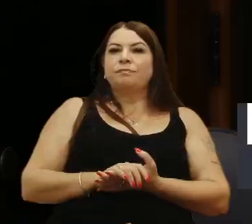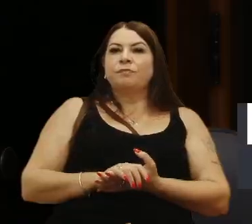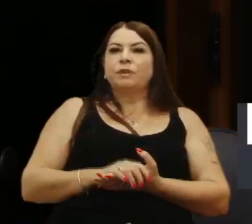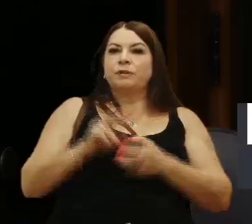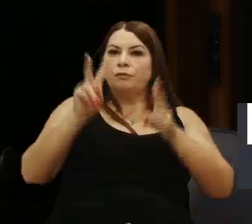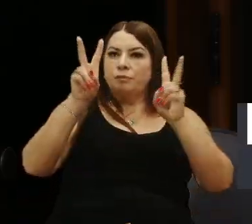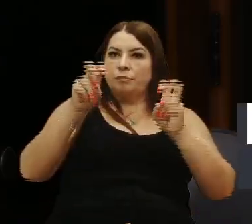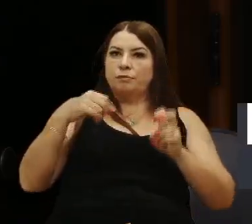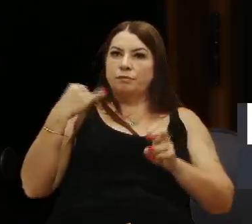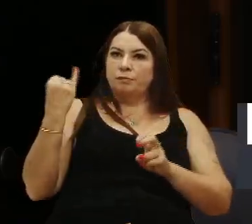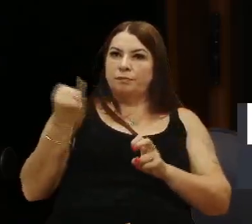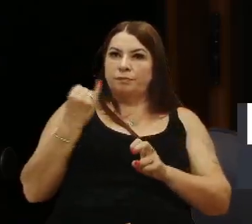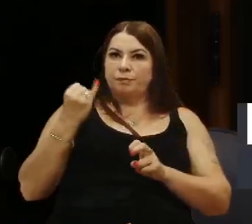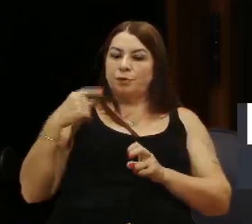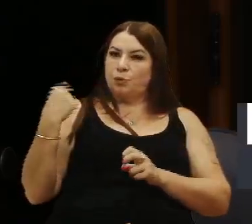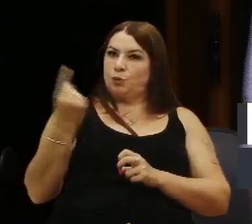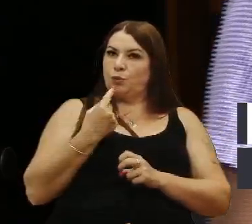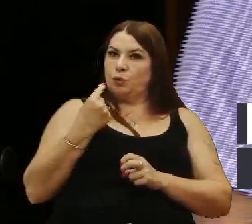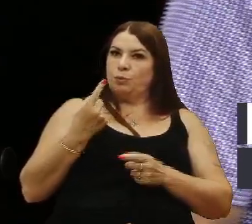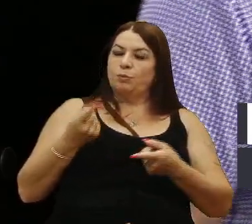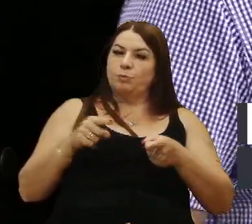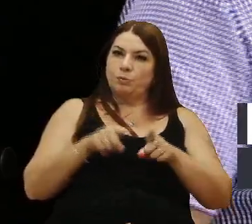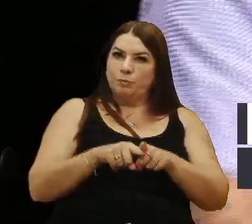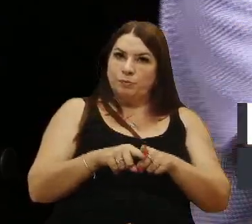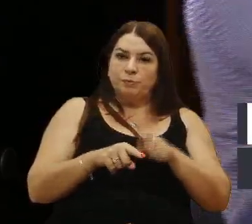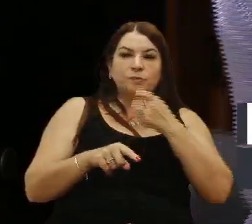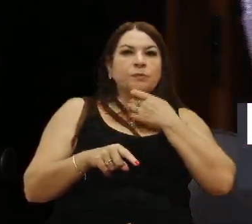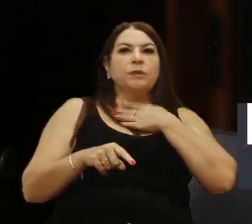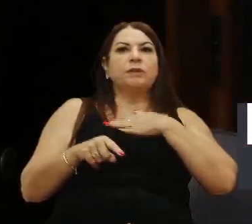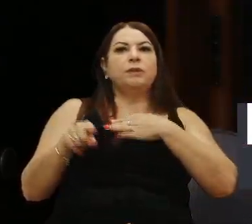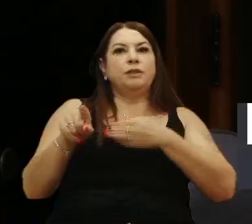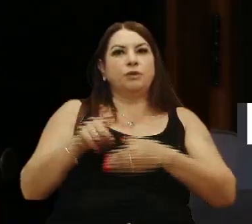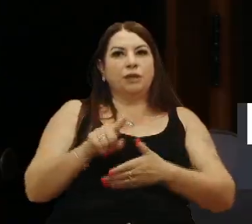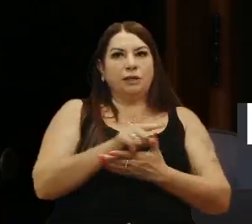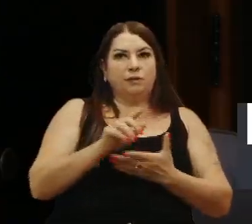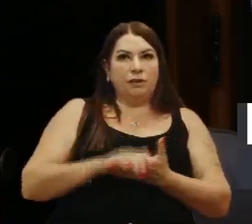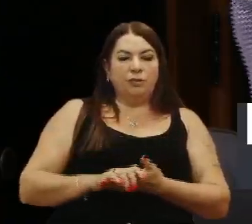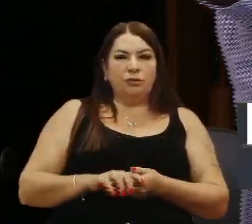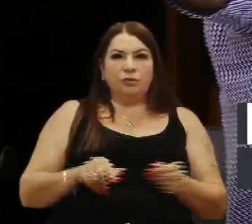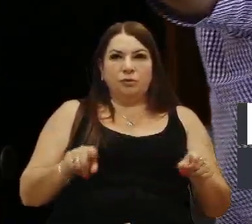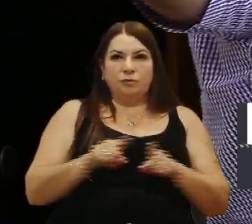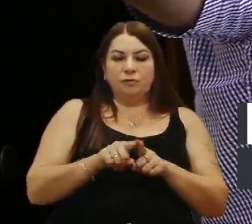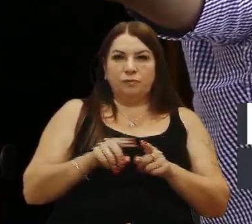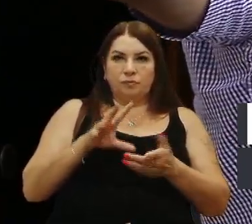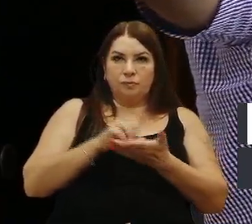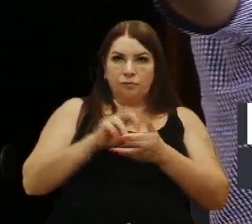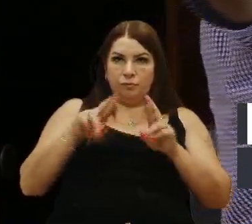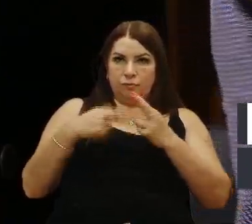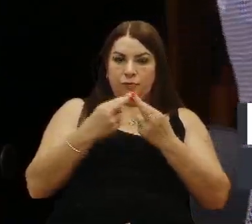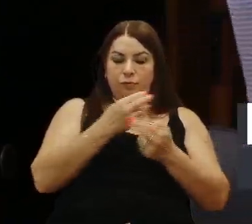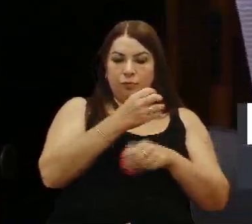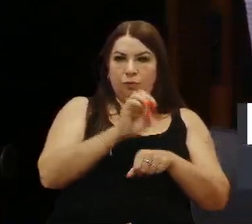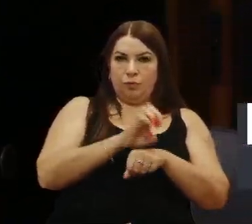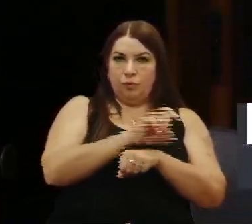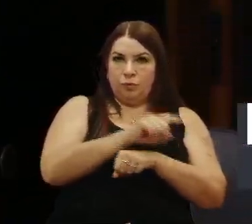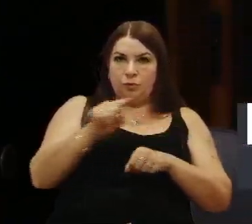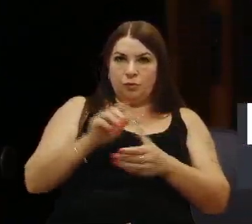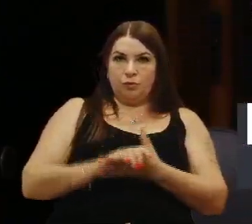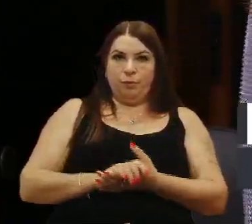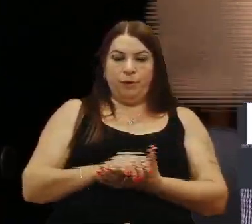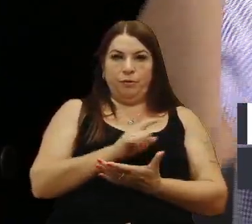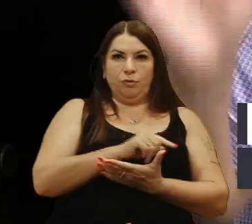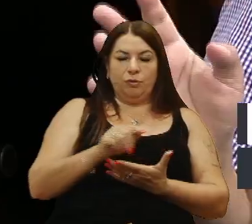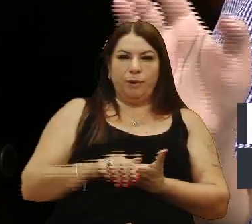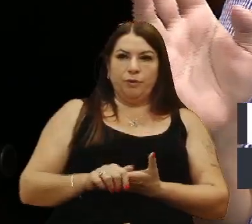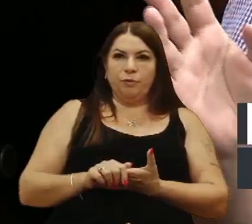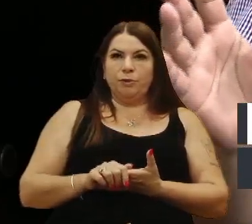temas importantes, nós somos parceiros. Eu já tentei agenda com o governo estadual, mas o